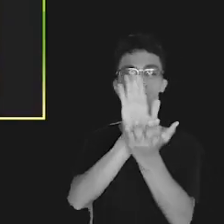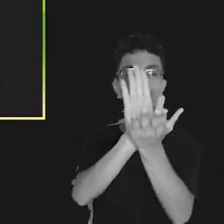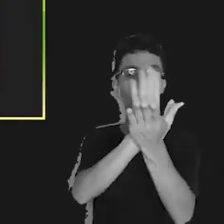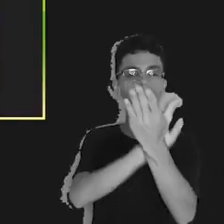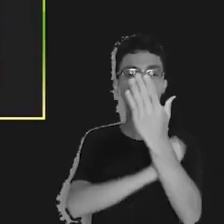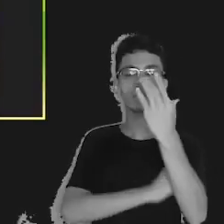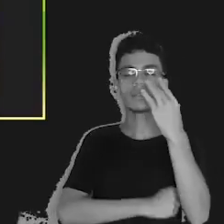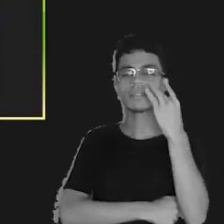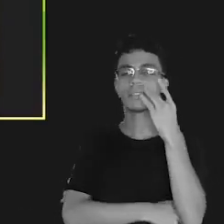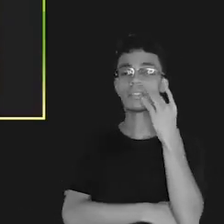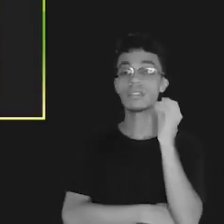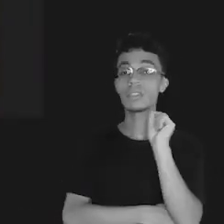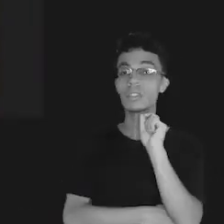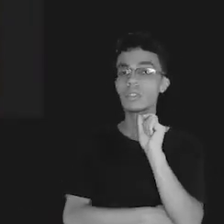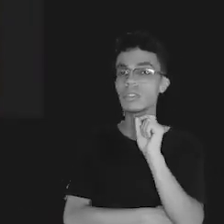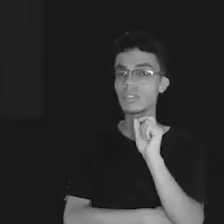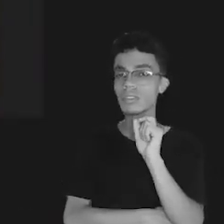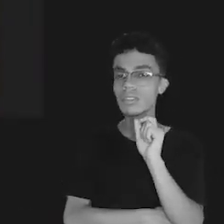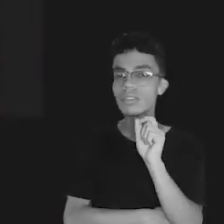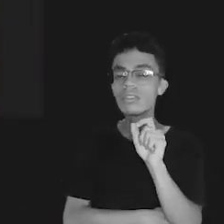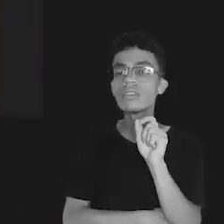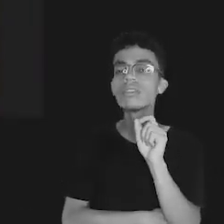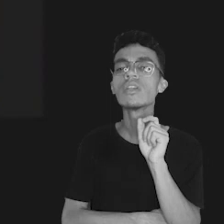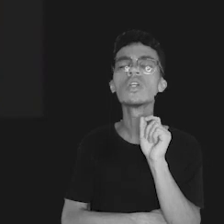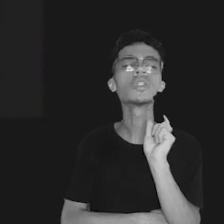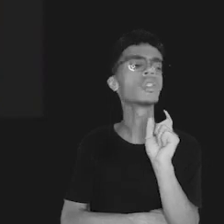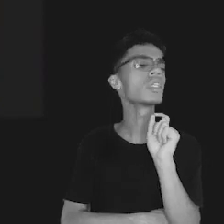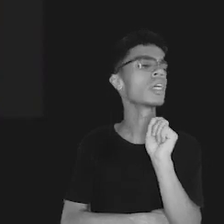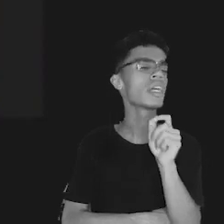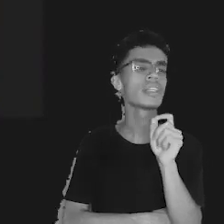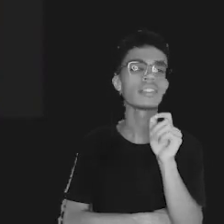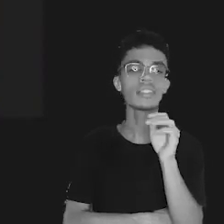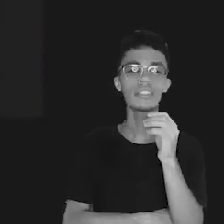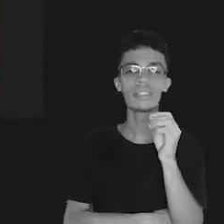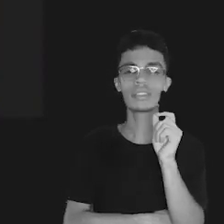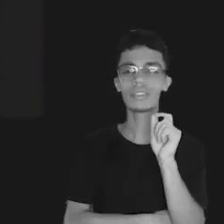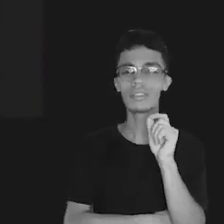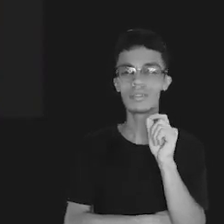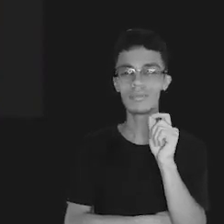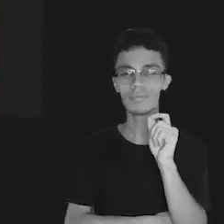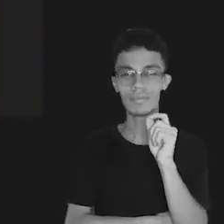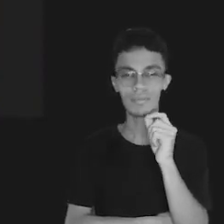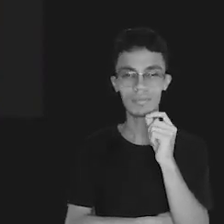do... Sombra do... De quem? De quem?